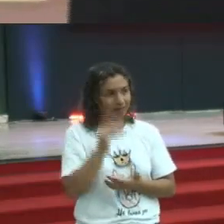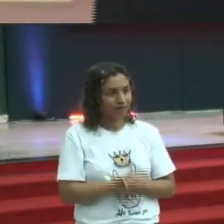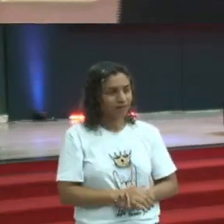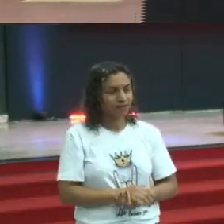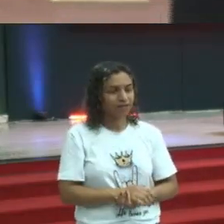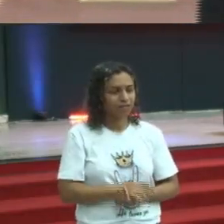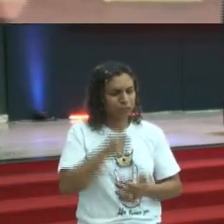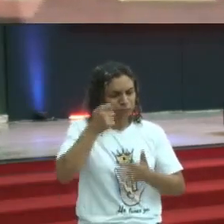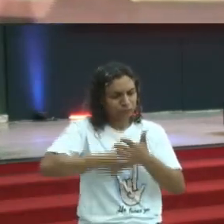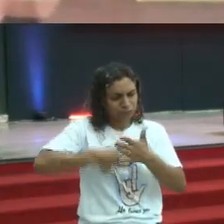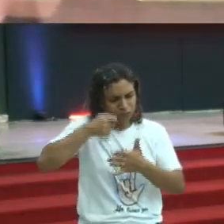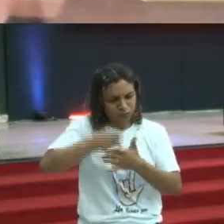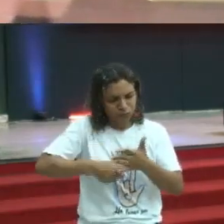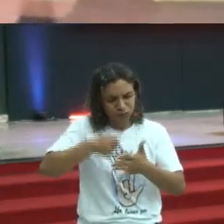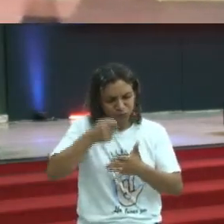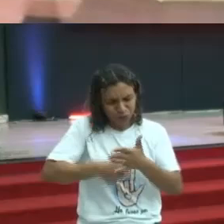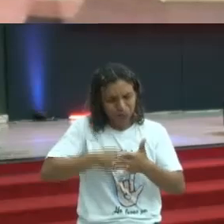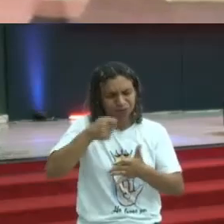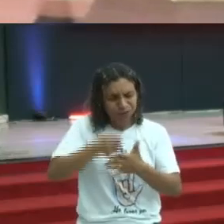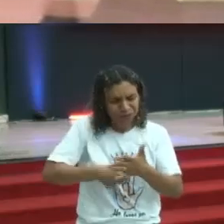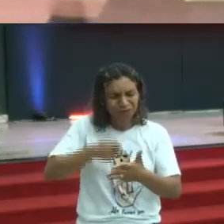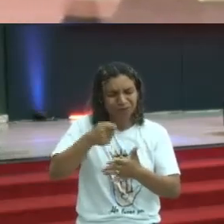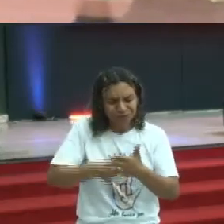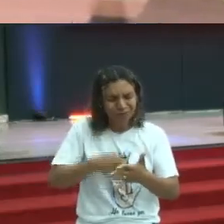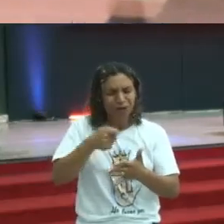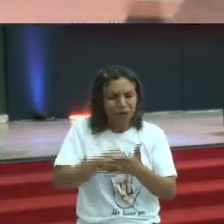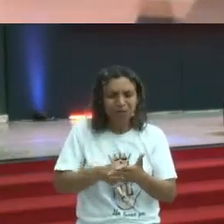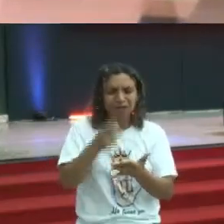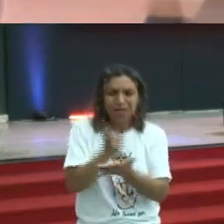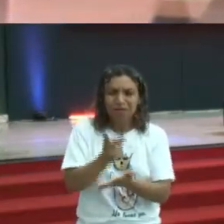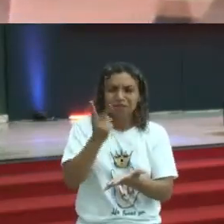que lutam com os mesmos problemas